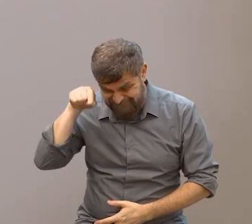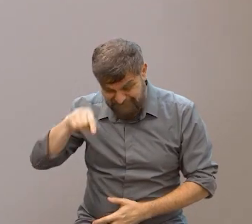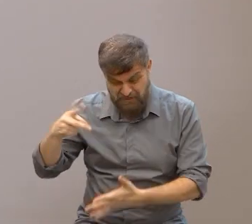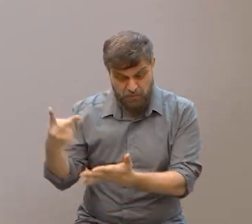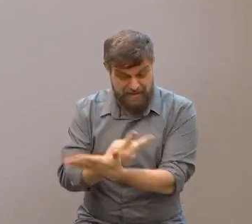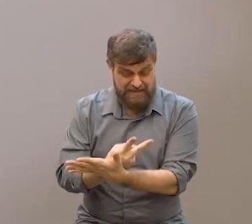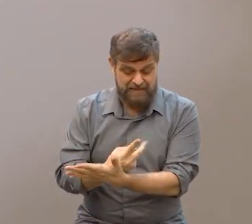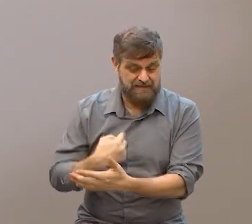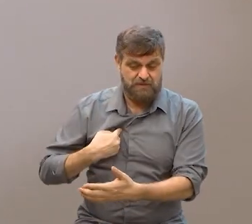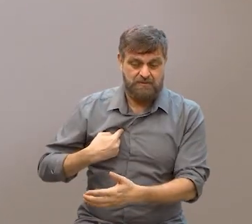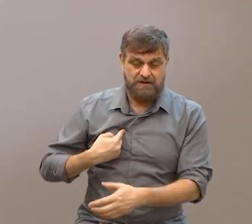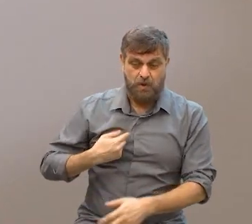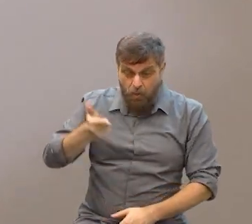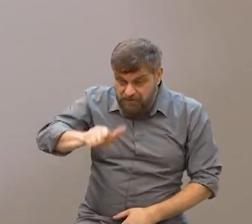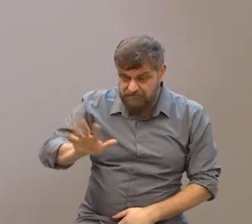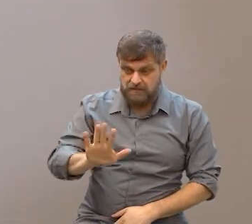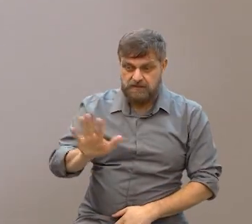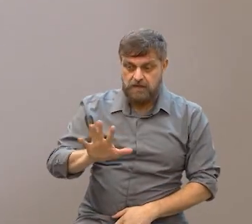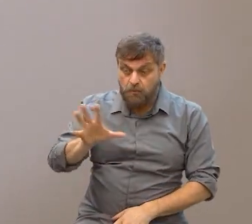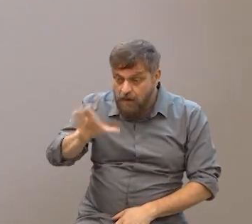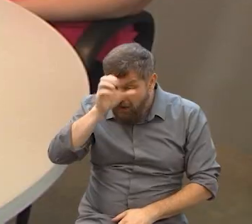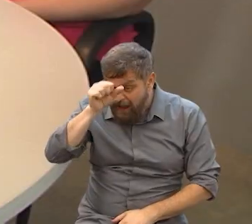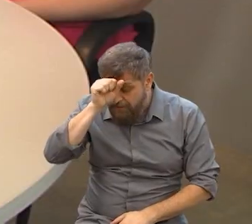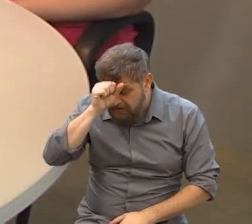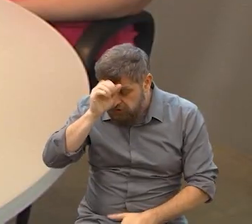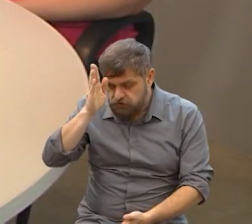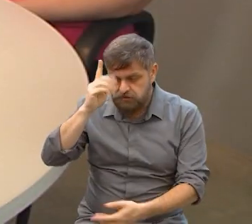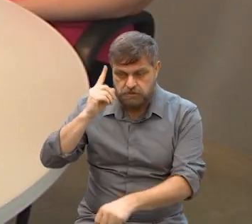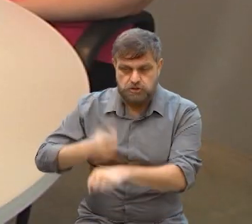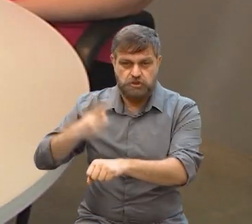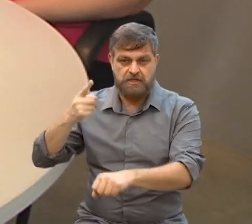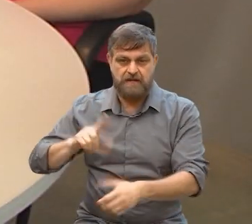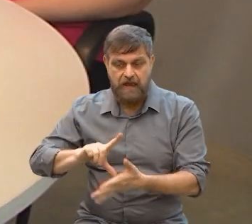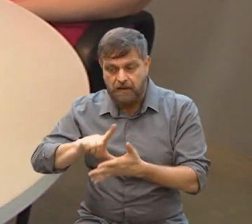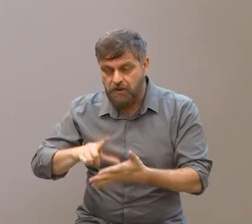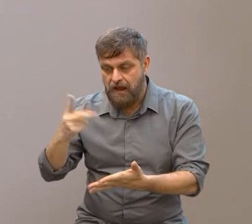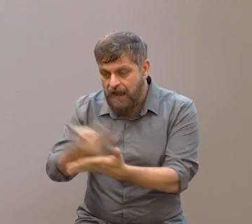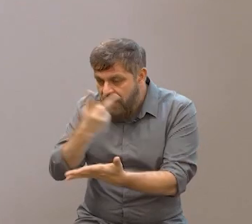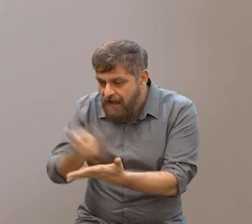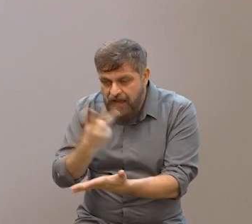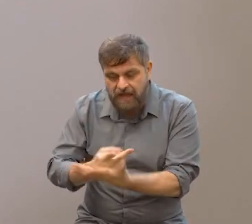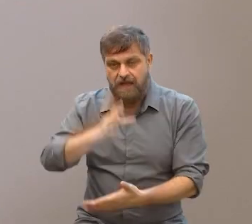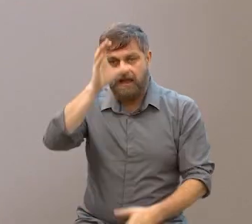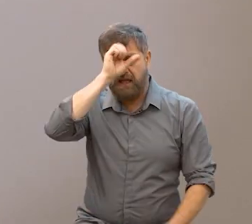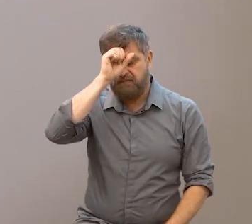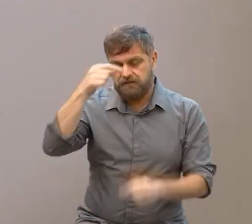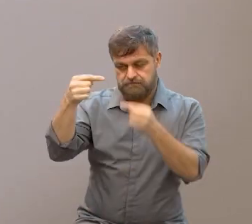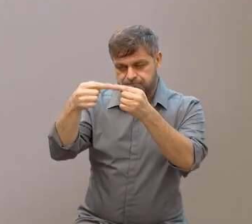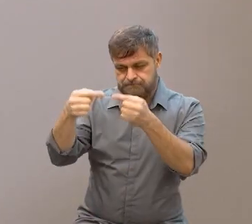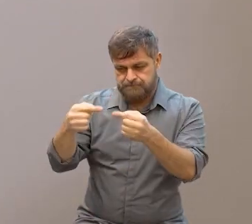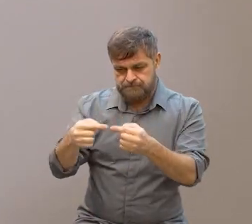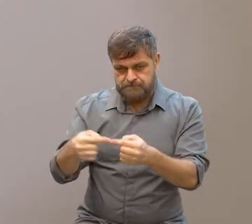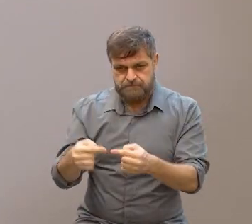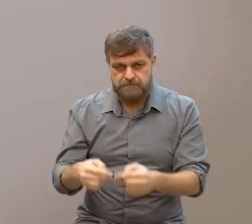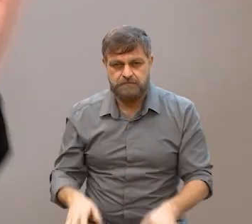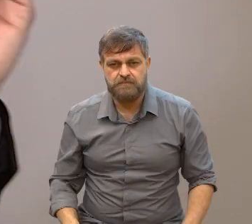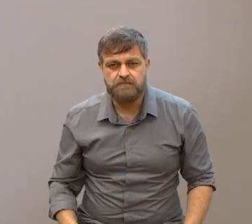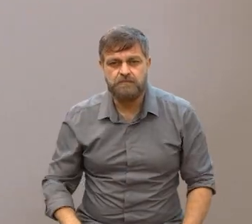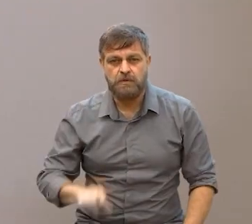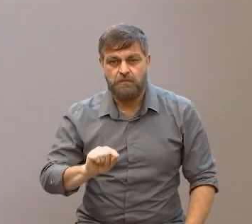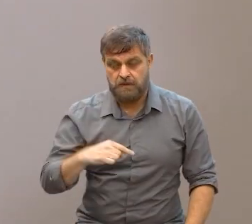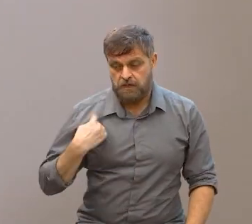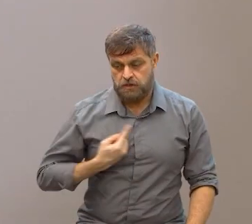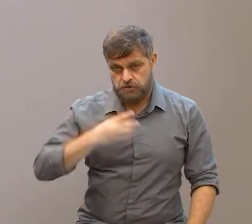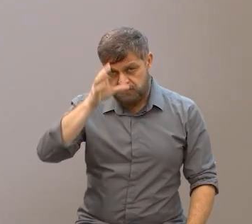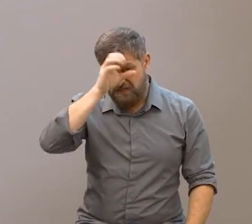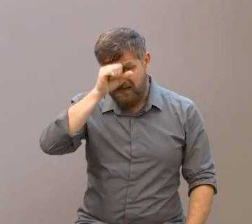erro, né? Por isso que é importante na hora de dar o feedback. Também se aprende, não tem dúvida. Aquilo que você erra, você aprende. E o que